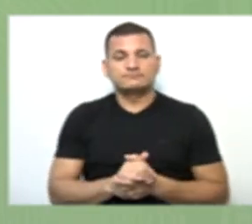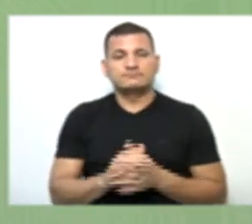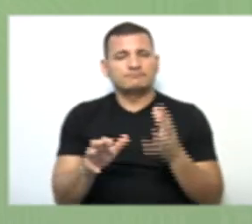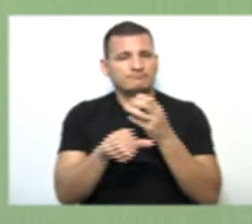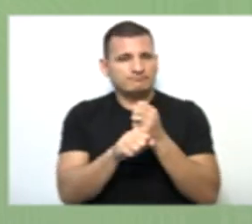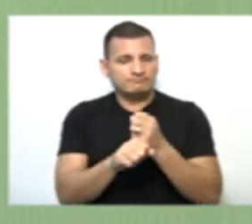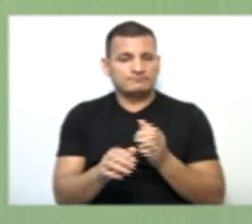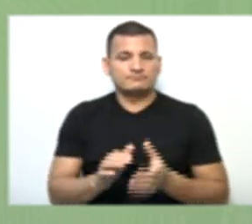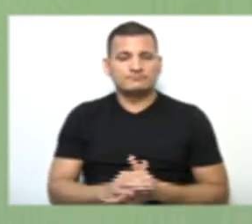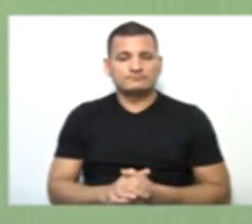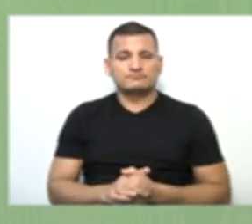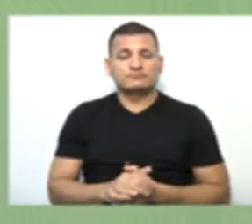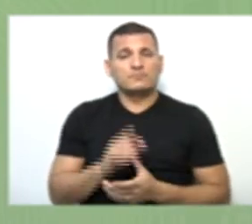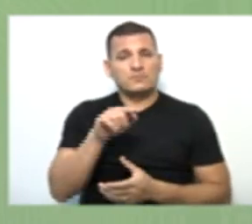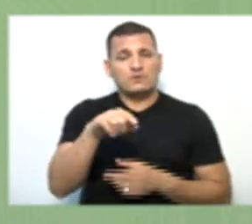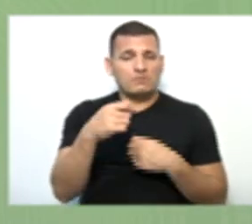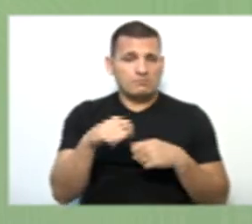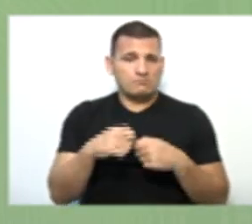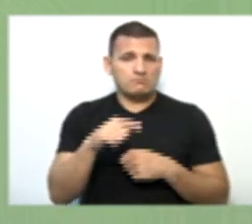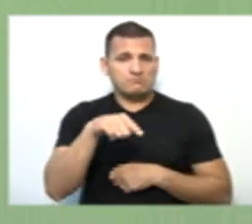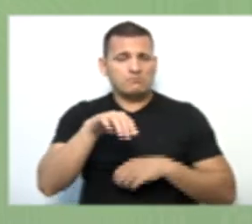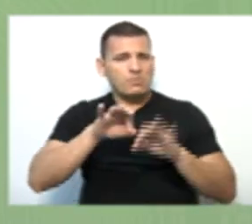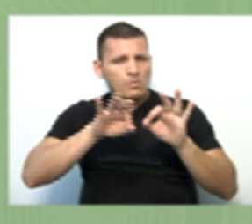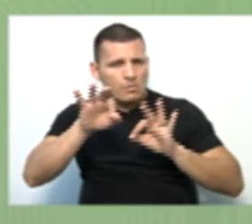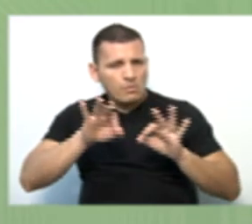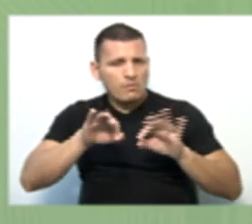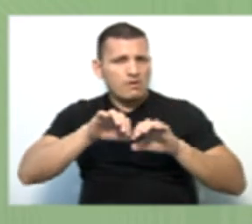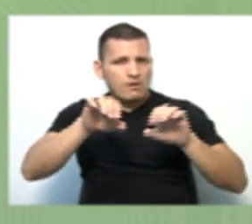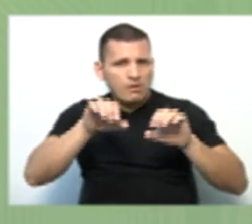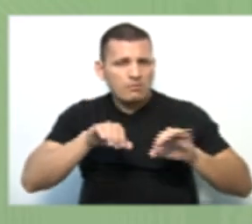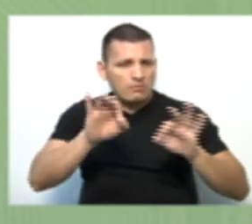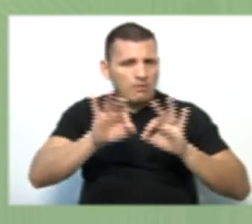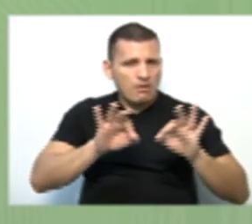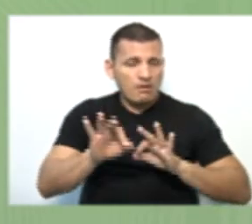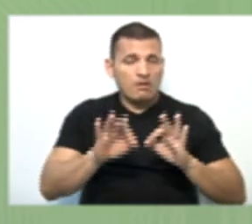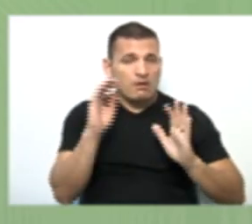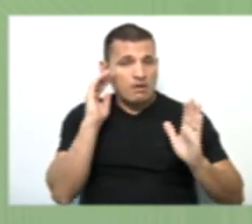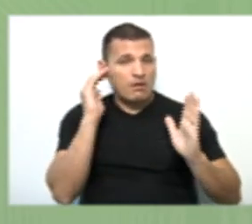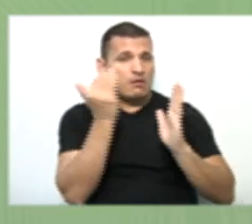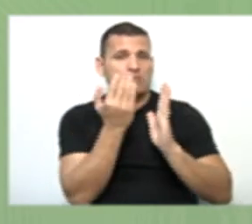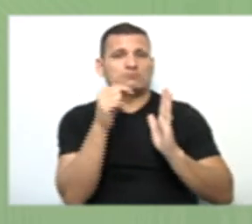ser estruturado conforme os seguintes quesitos.